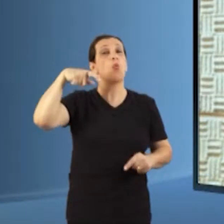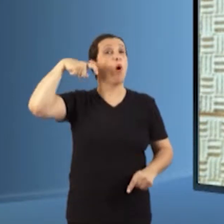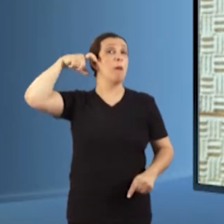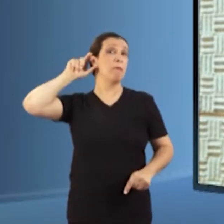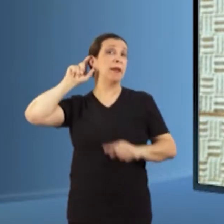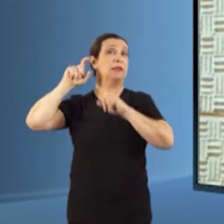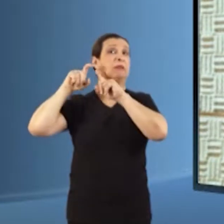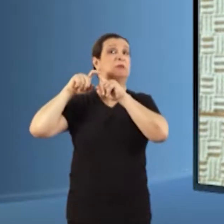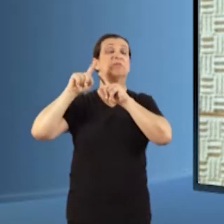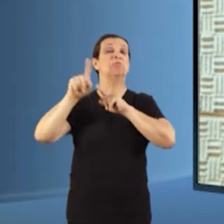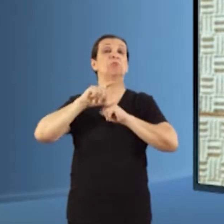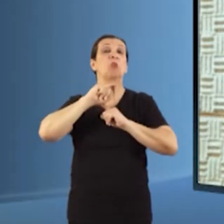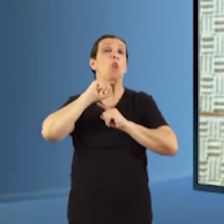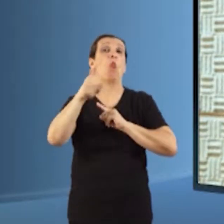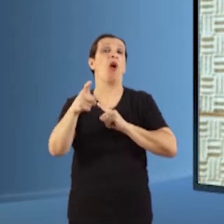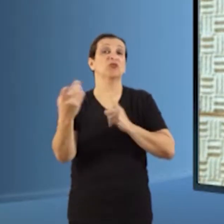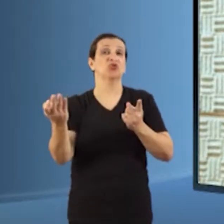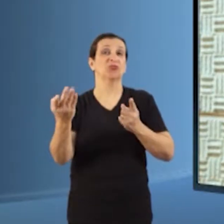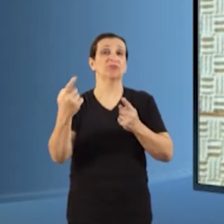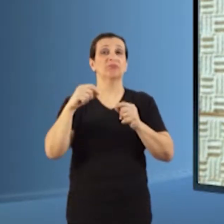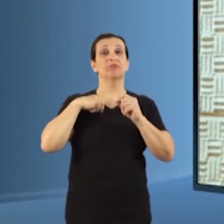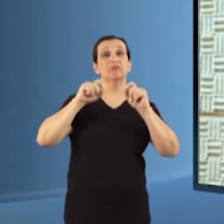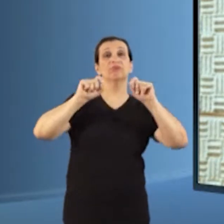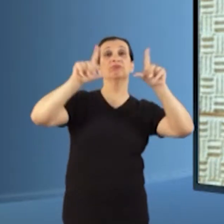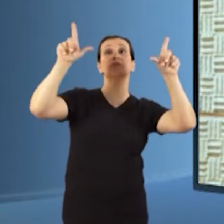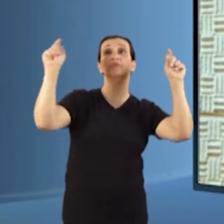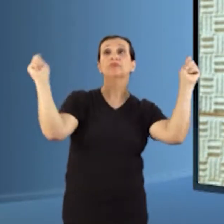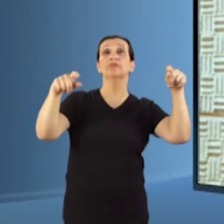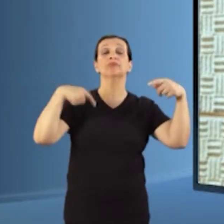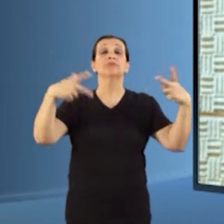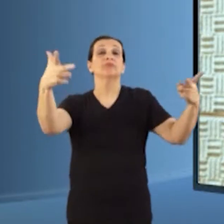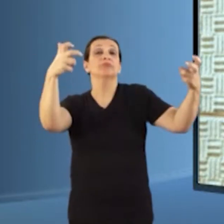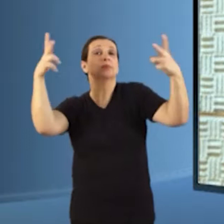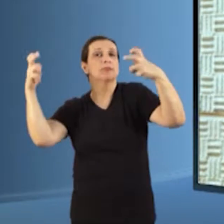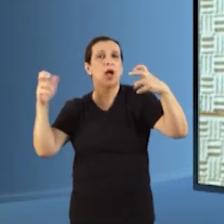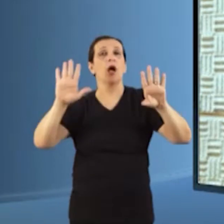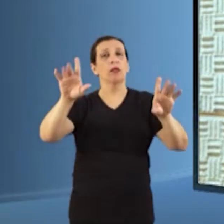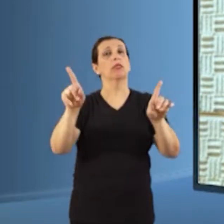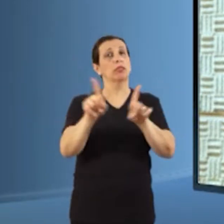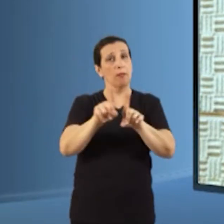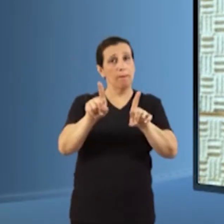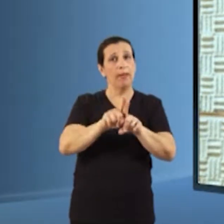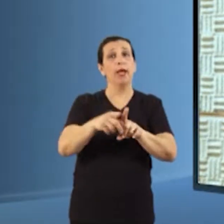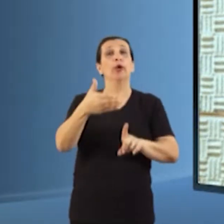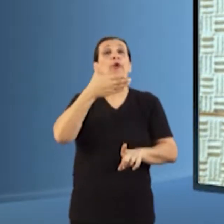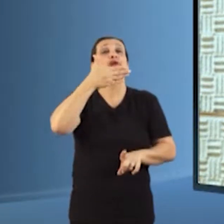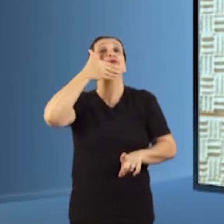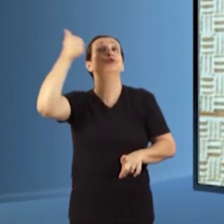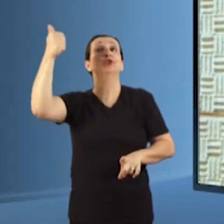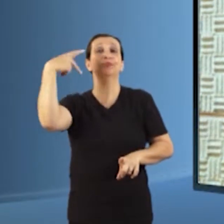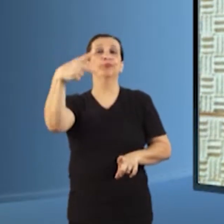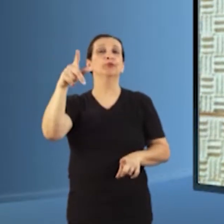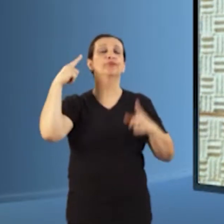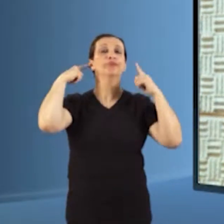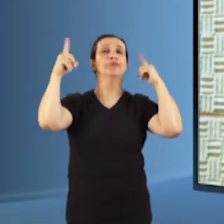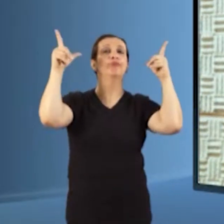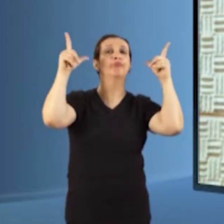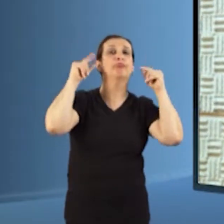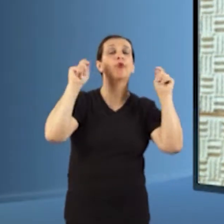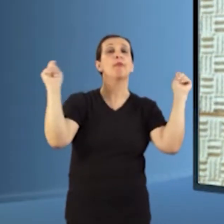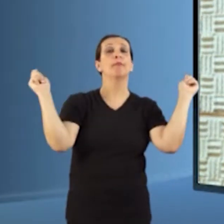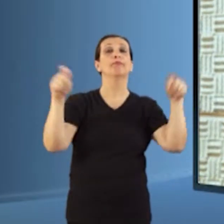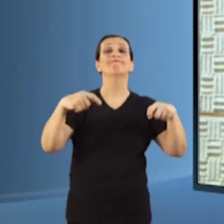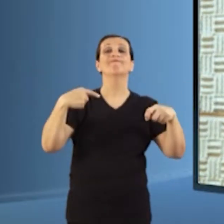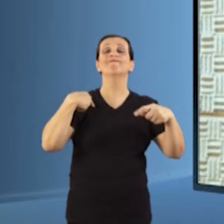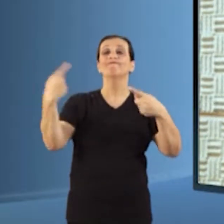grande, o aparelho pode não ter condições de amplificar tudo o que ela necessita. Ou ainda, o tipo de perda